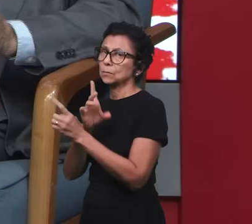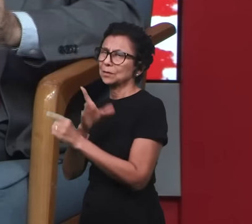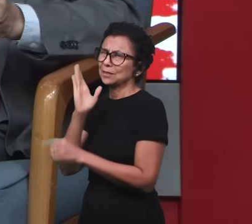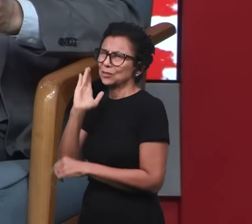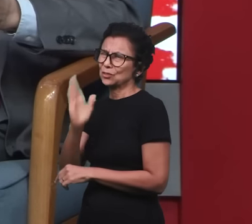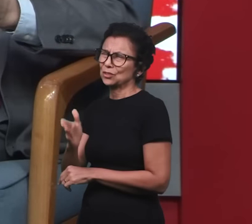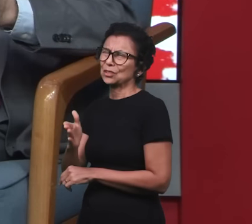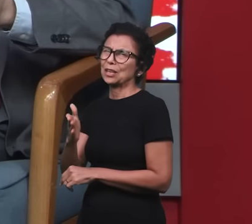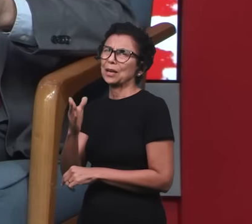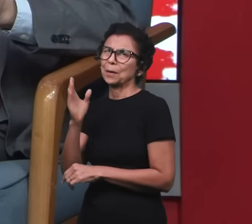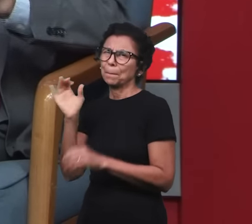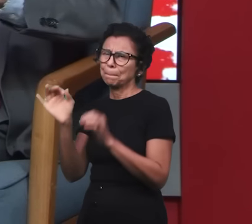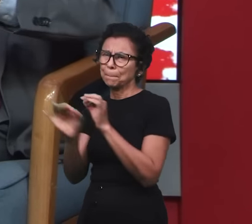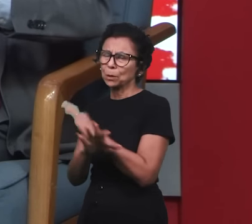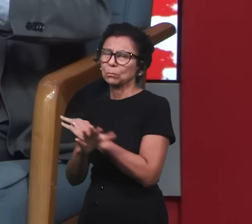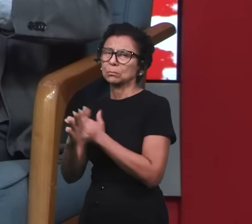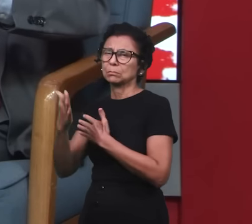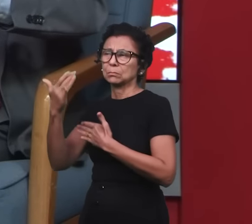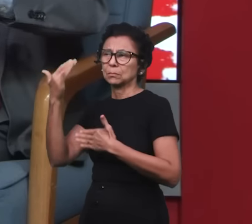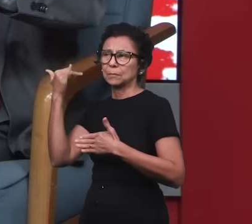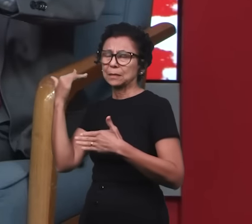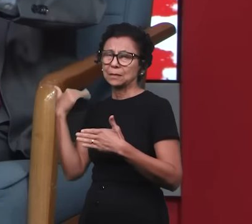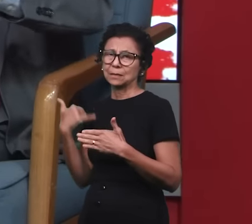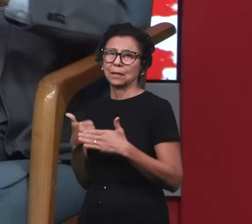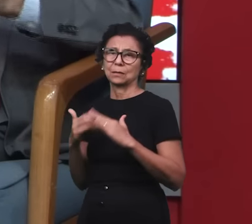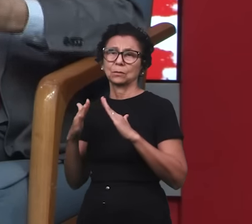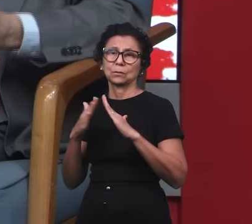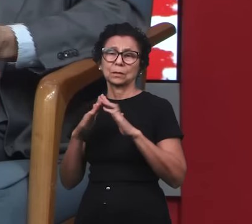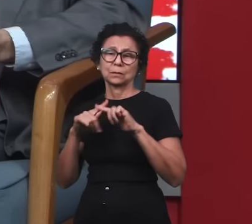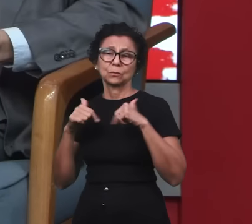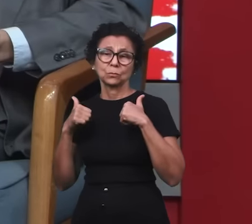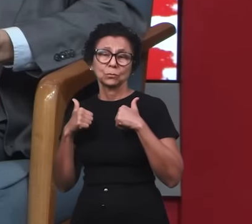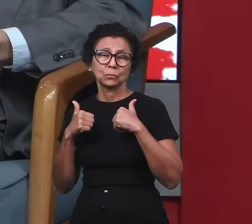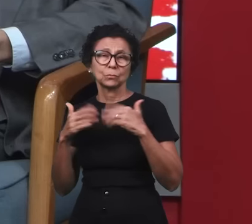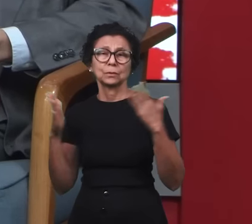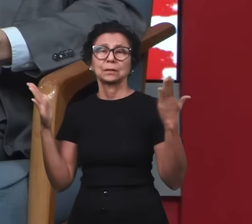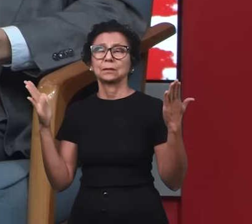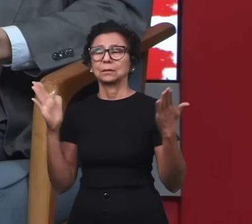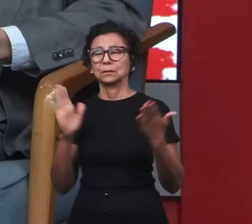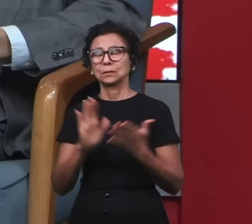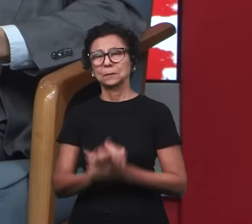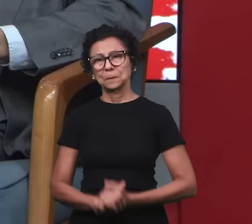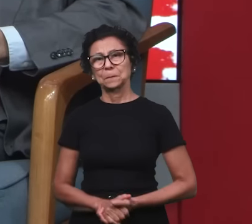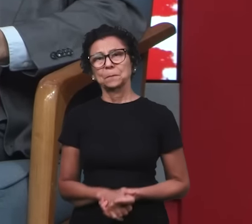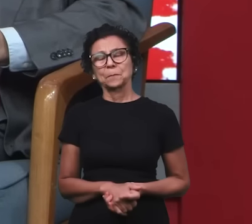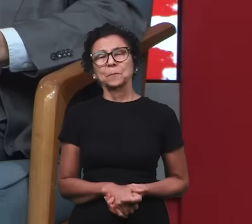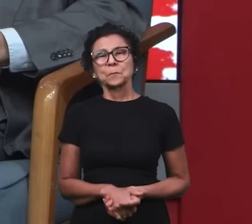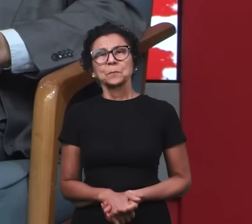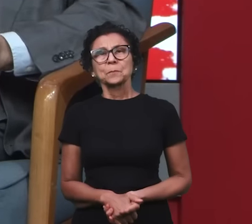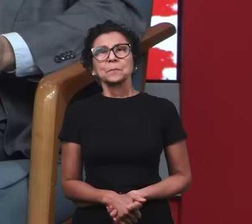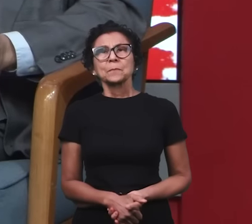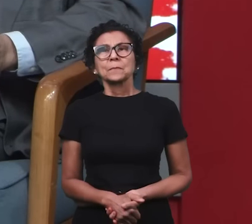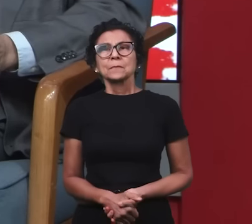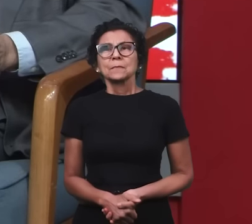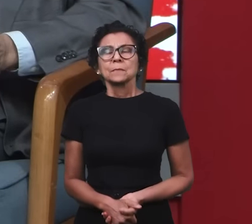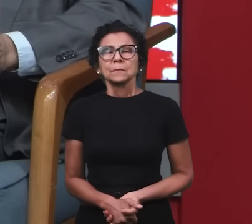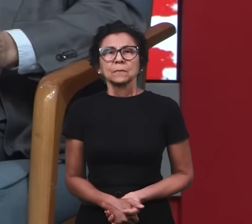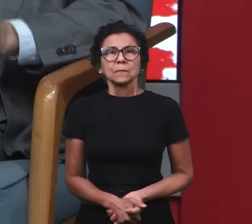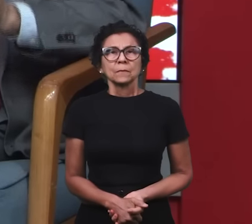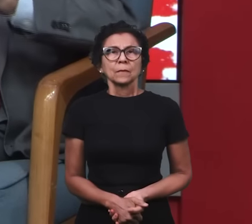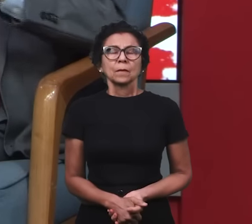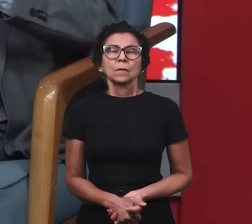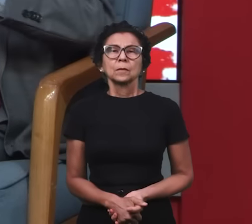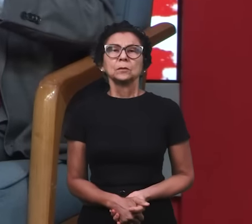igreja. Ele só descobriu aquilo que já estava ali guardado. Pois bem, irmãos,